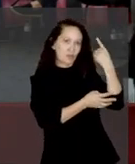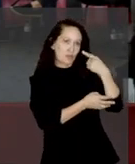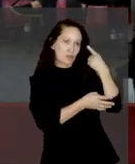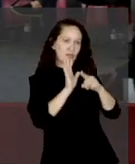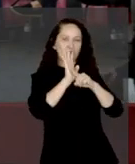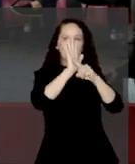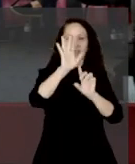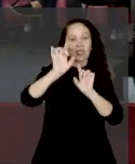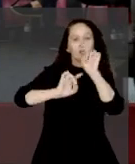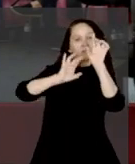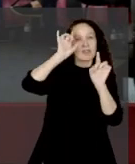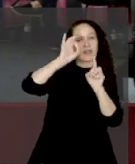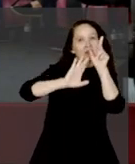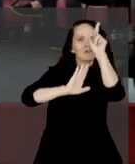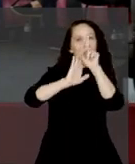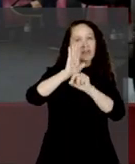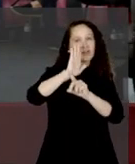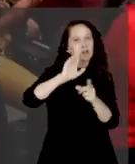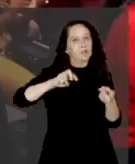ABC.